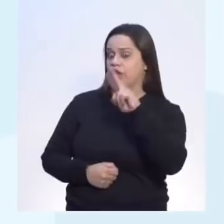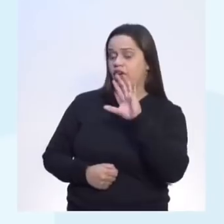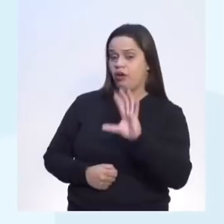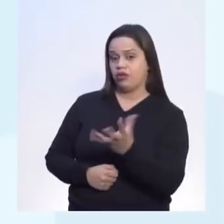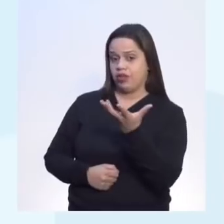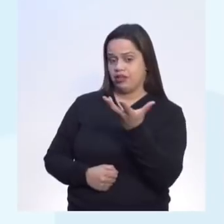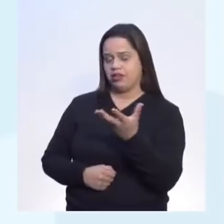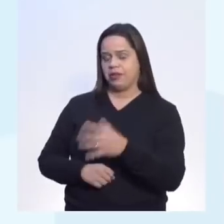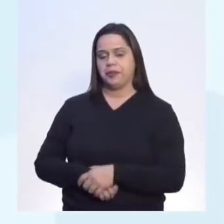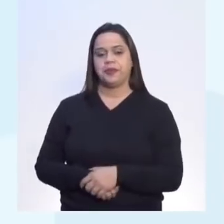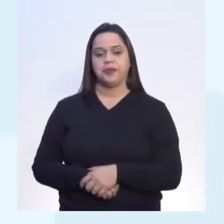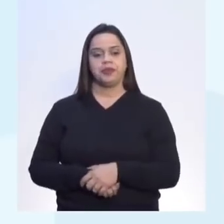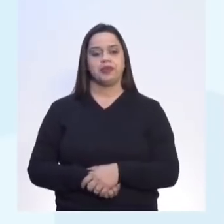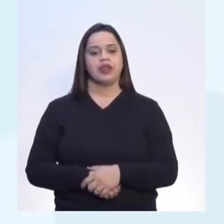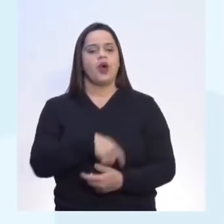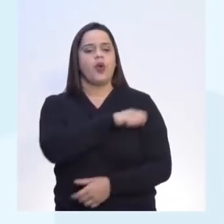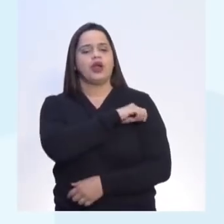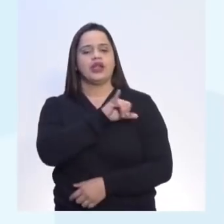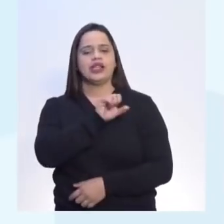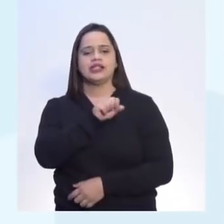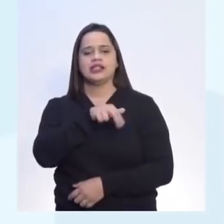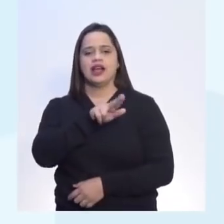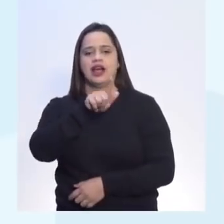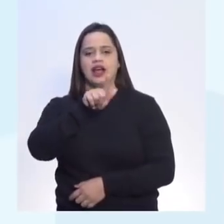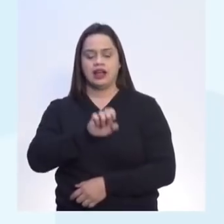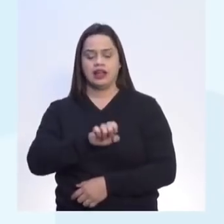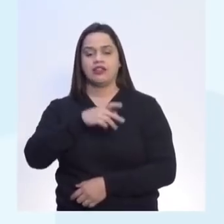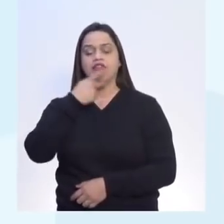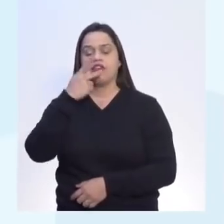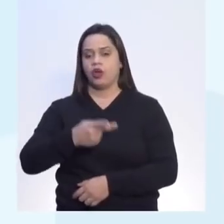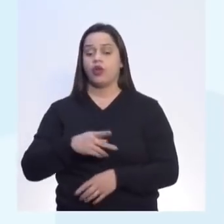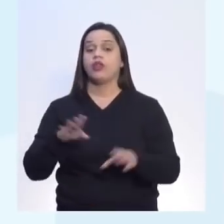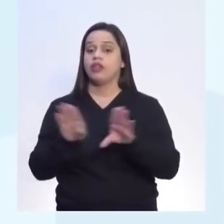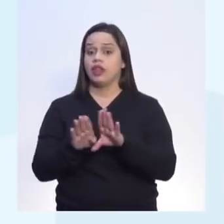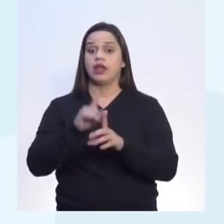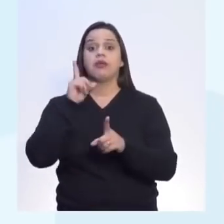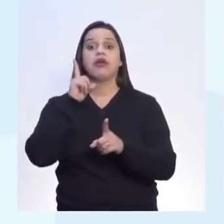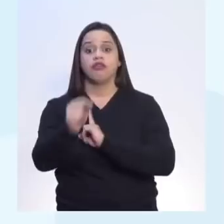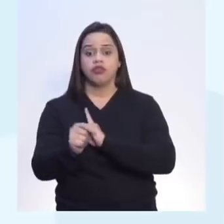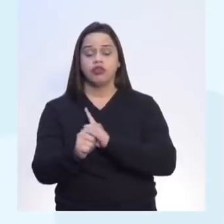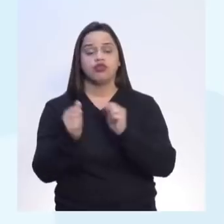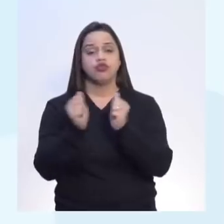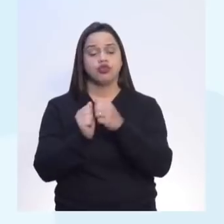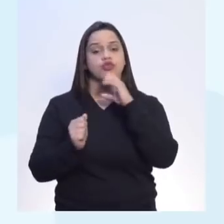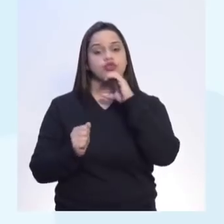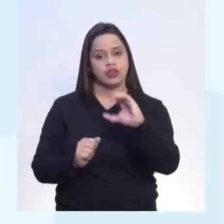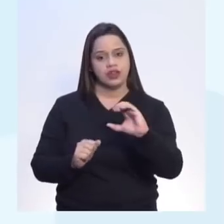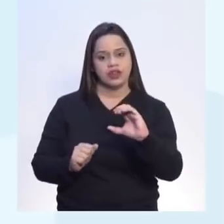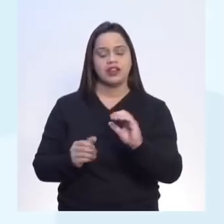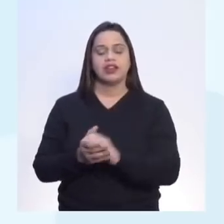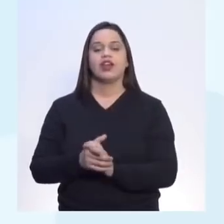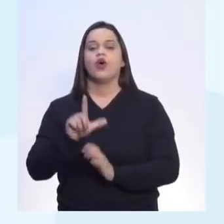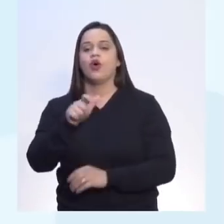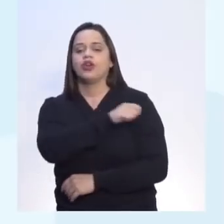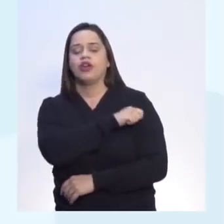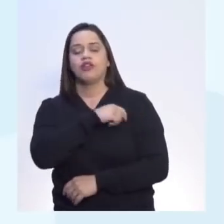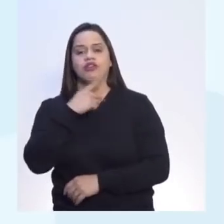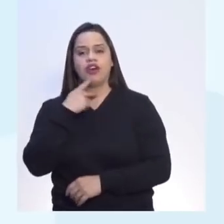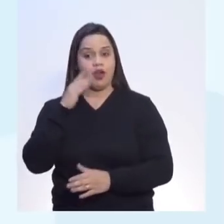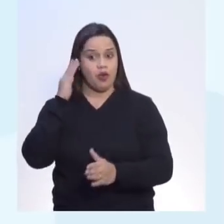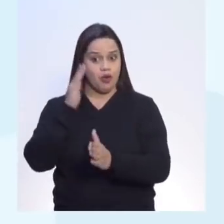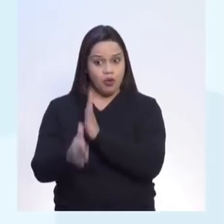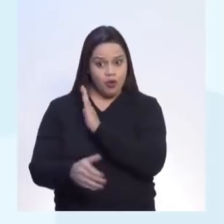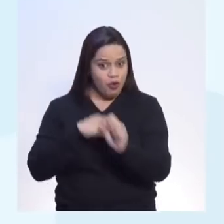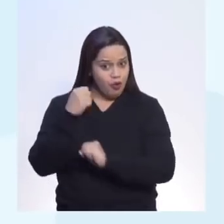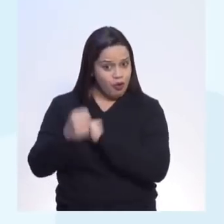Pedro. o Isaac disse, também fugiram com o Visconde. Eles correram do sacerdote, do Isso, João.